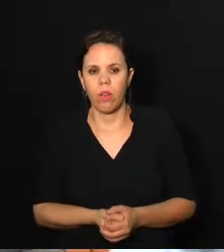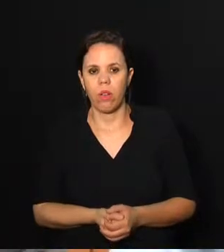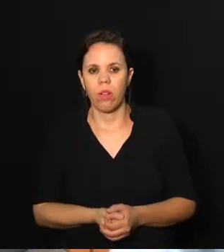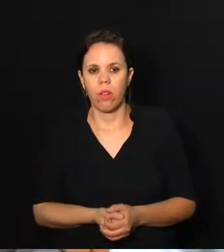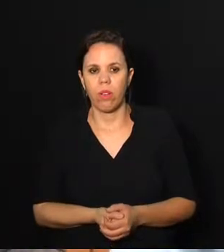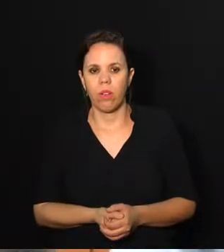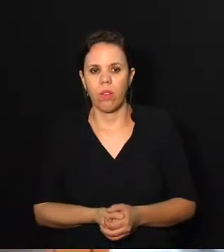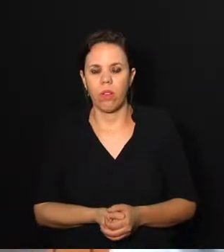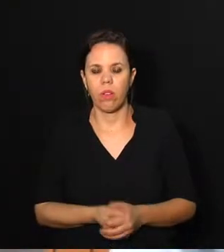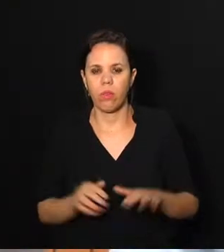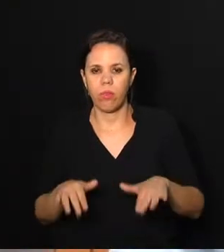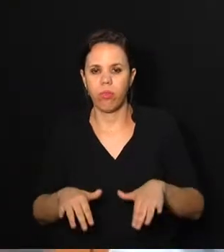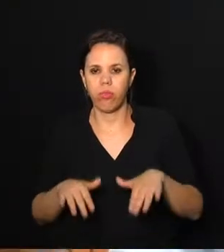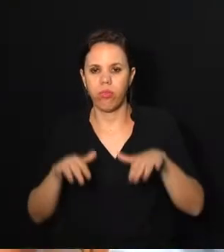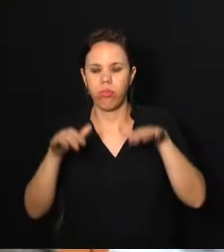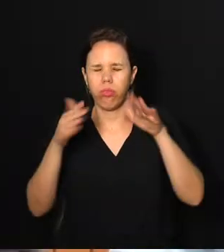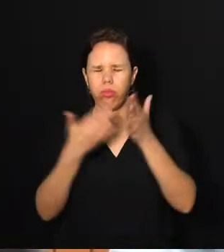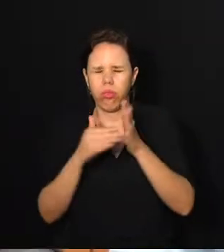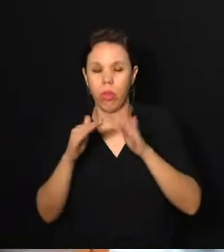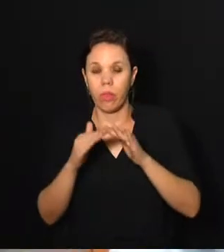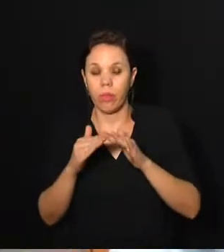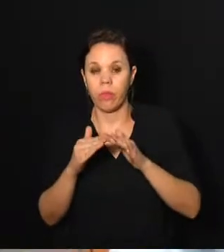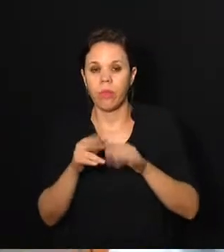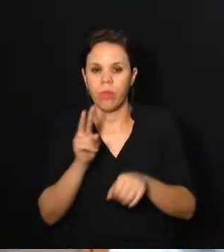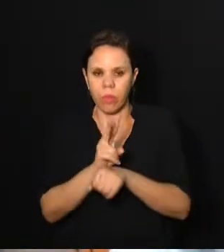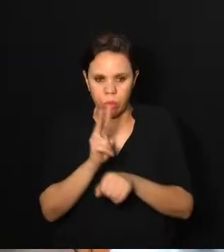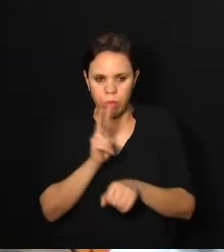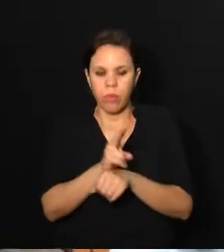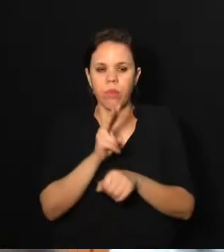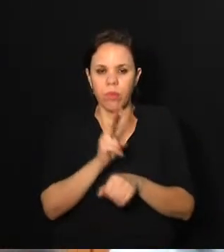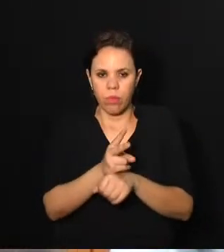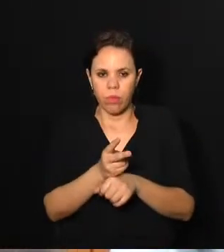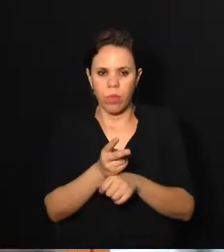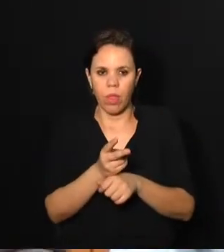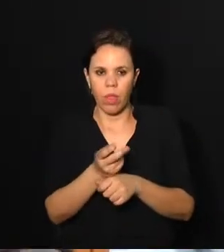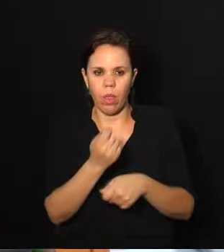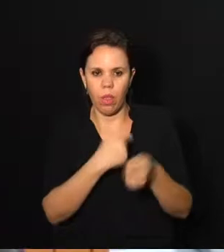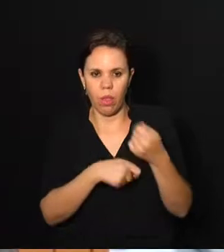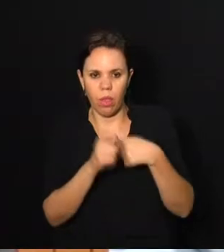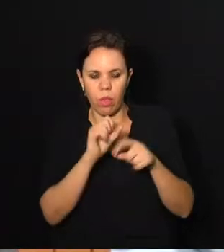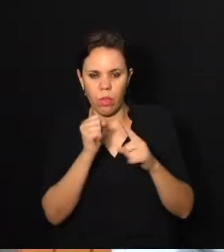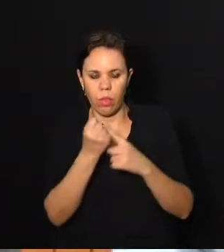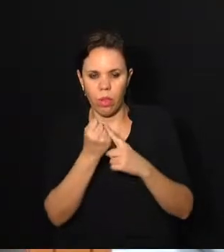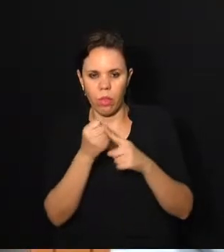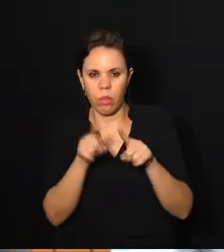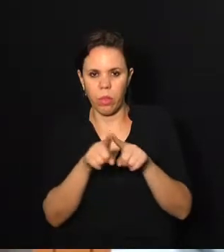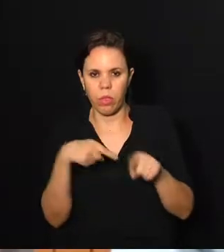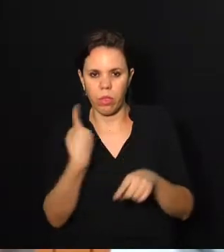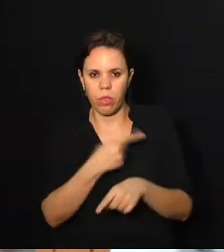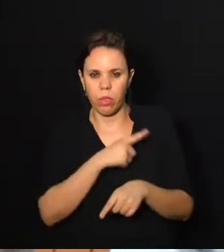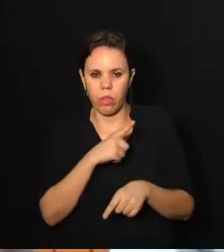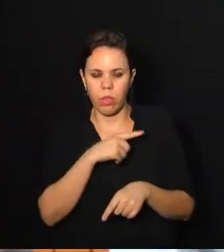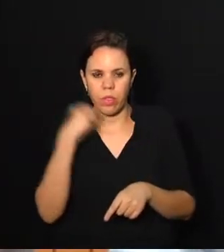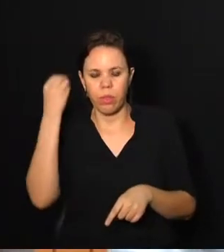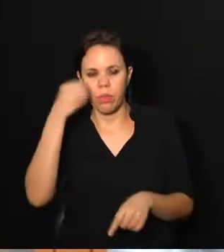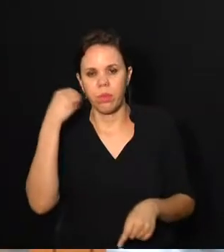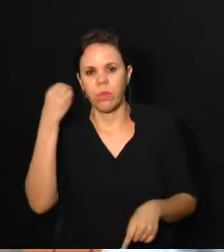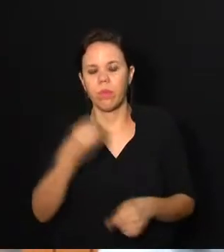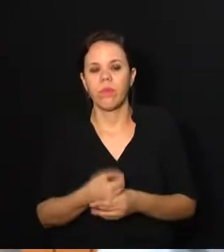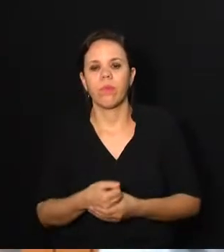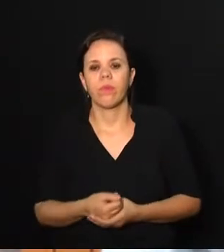Na infância, as crianças são muito bem tratadas com organizações sociais, e nós tivemos